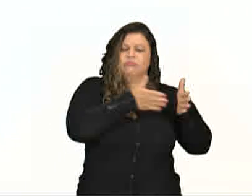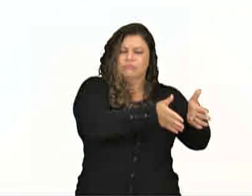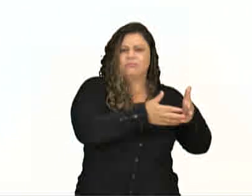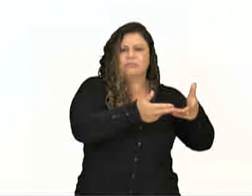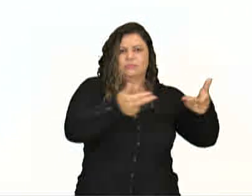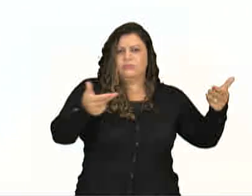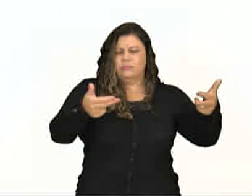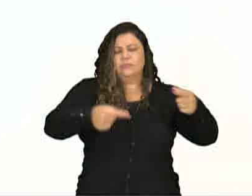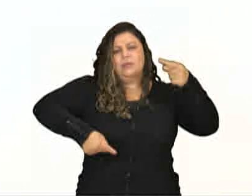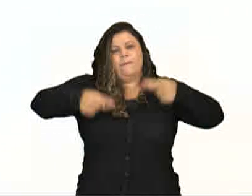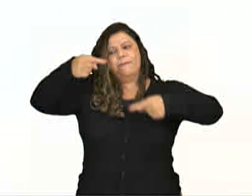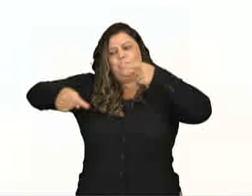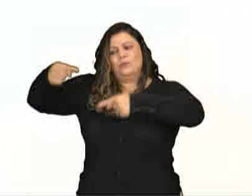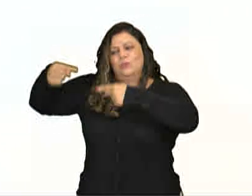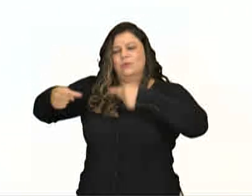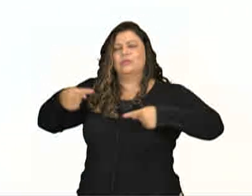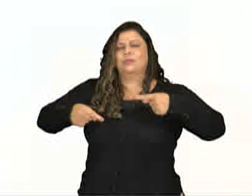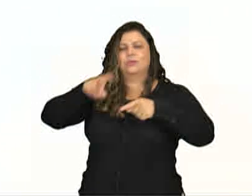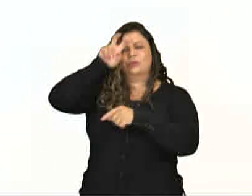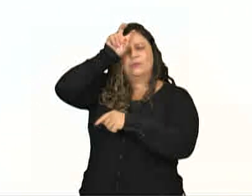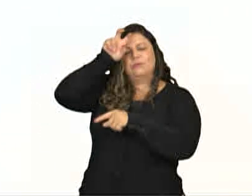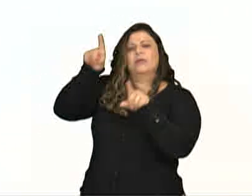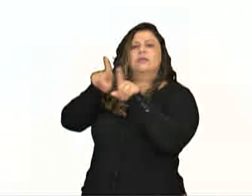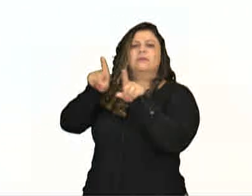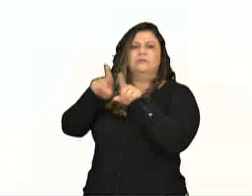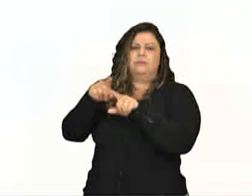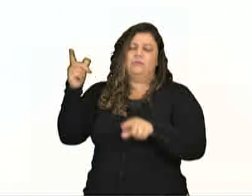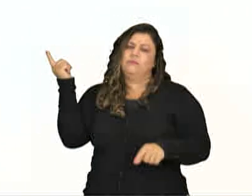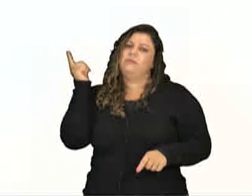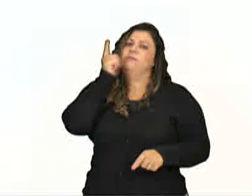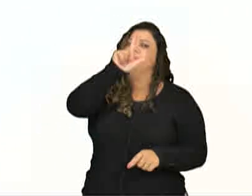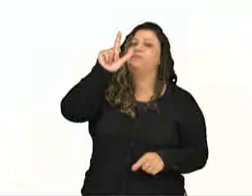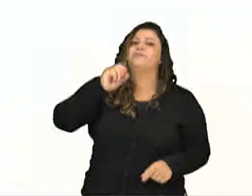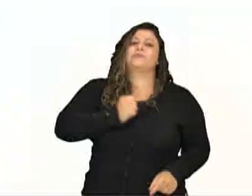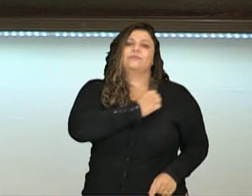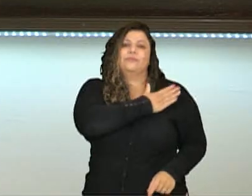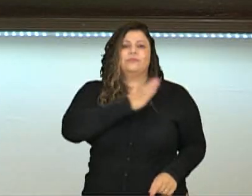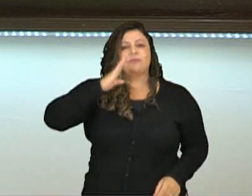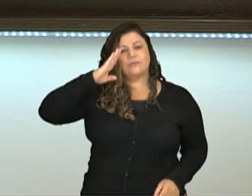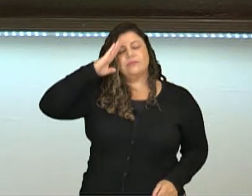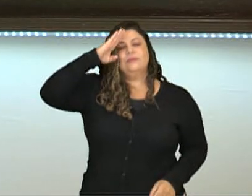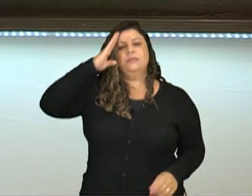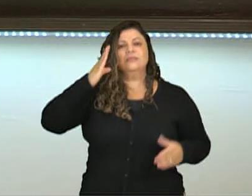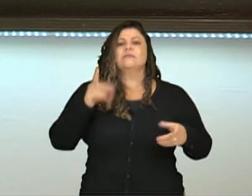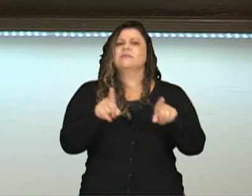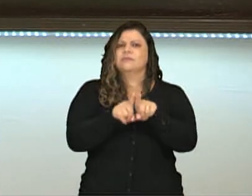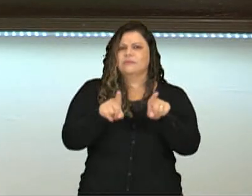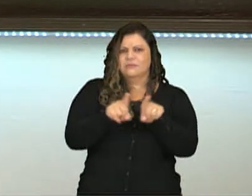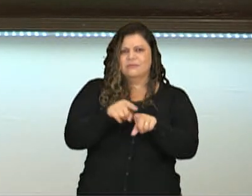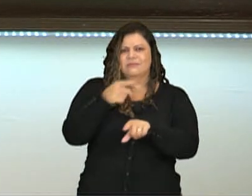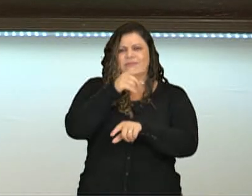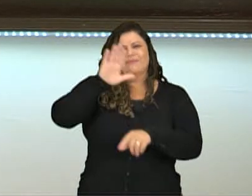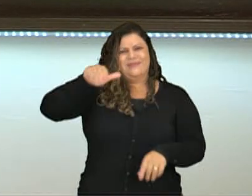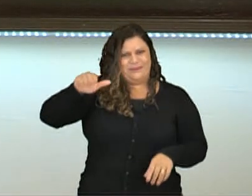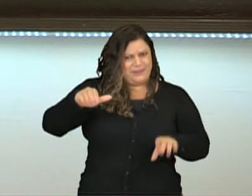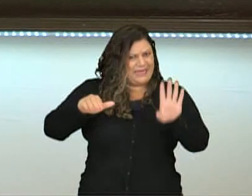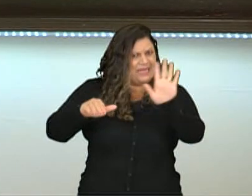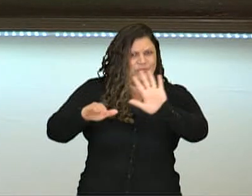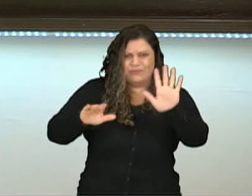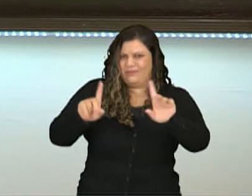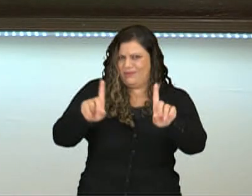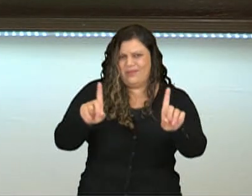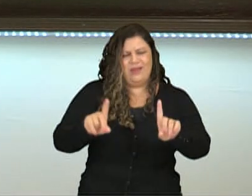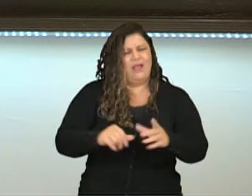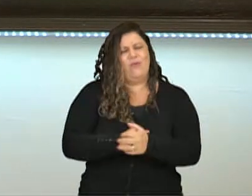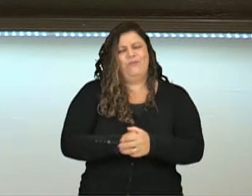as políticas faraônicas, inclusive conquistas militares. Esse papiro de Nani, inclusive, não era muito barato, custava um boi. Não era todo